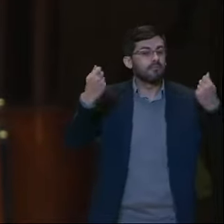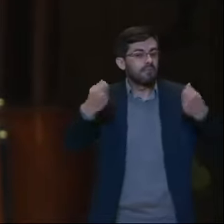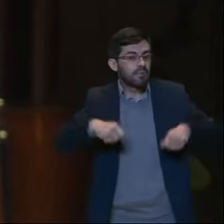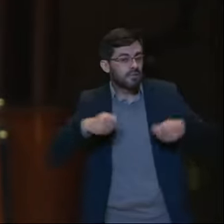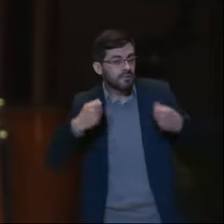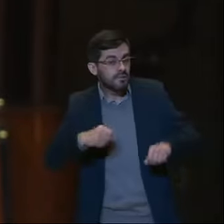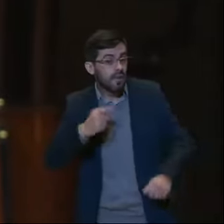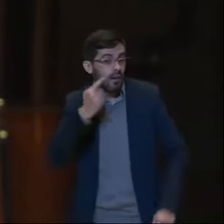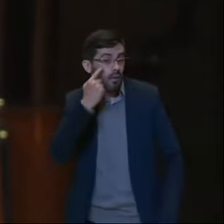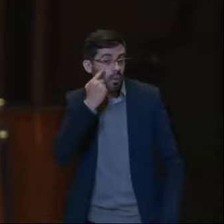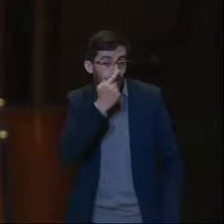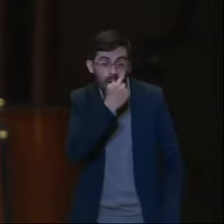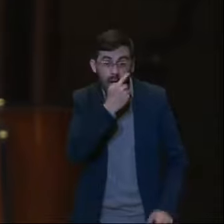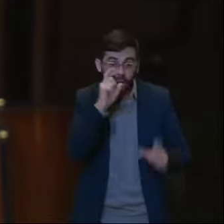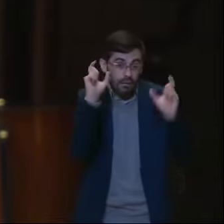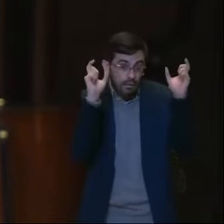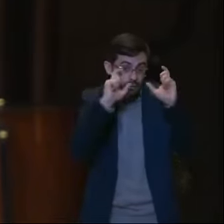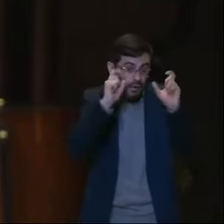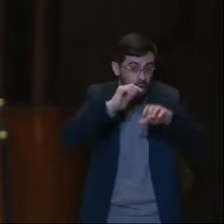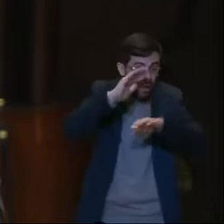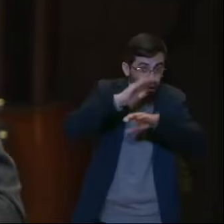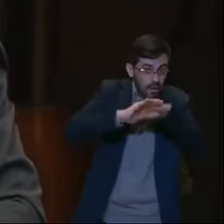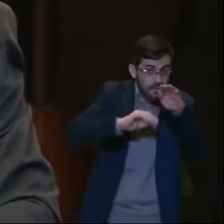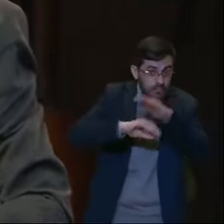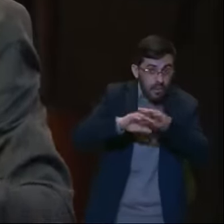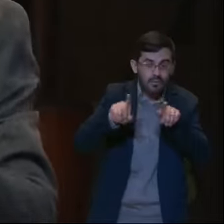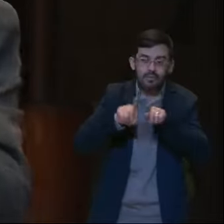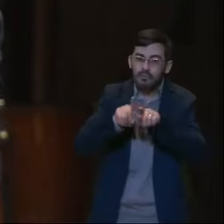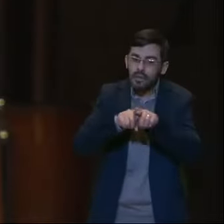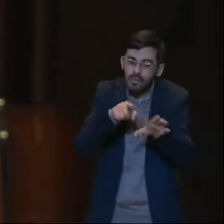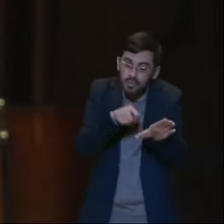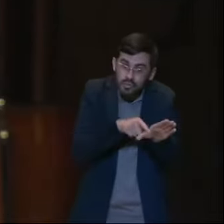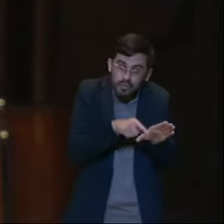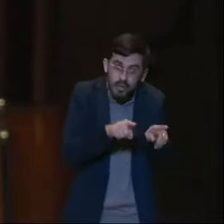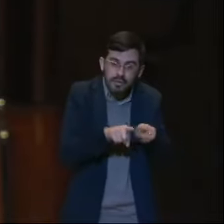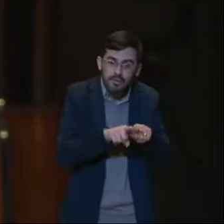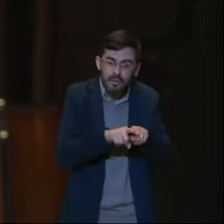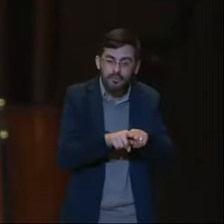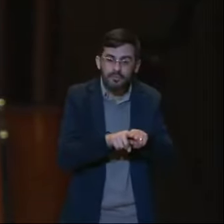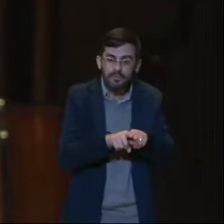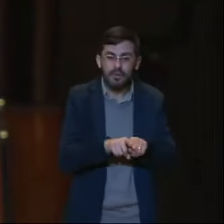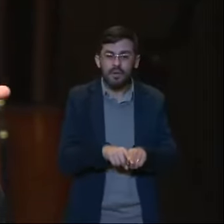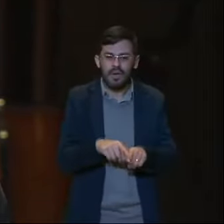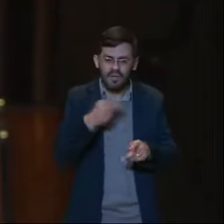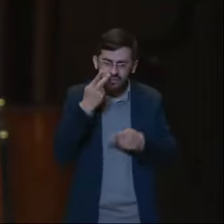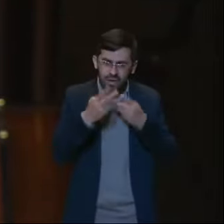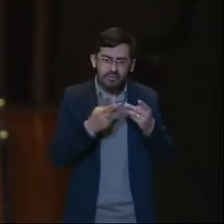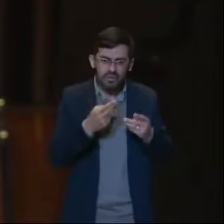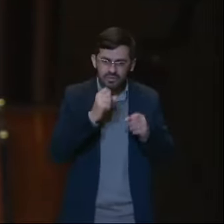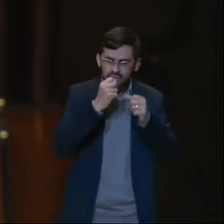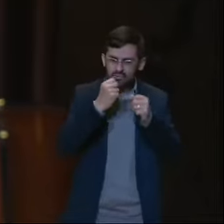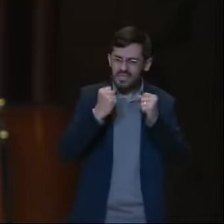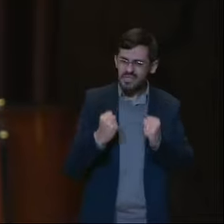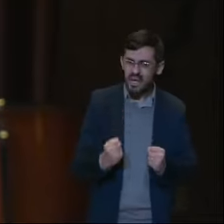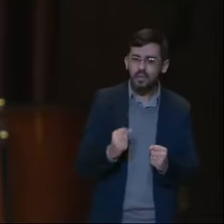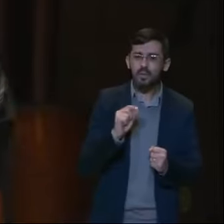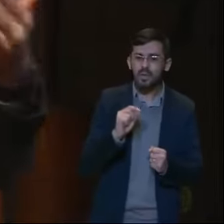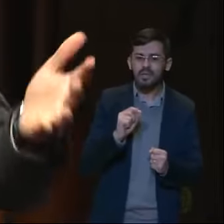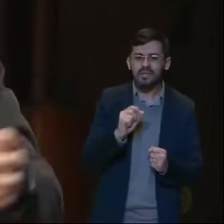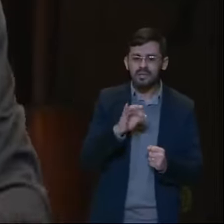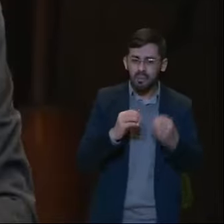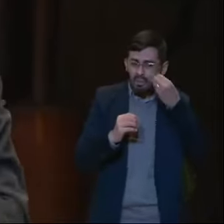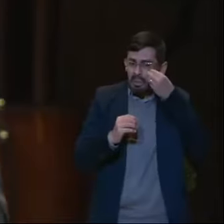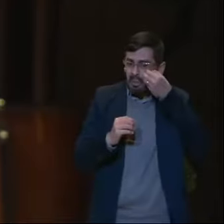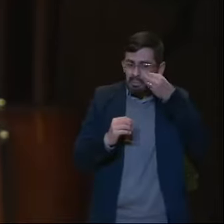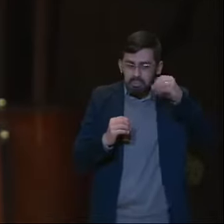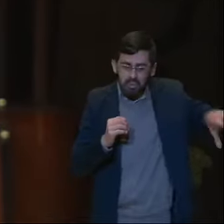seus olhos, das suas mãos, dos seus pés. Ele usa uma linguagem forte, ele fala, arranque os seus olhos, corte os seus pés, corte as suas mãos, mas não no sentido